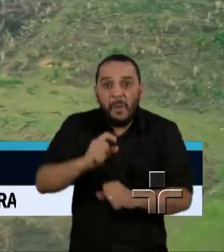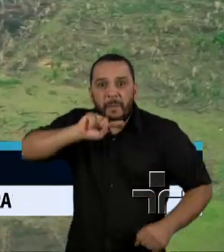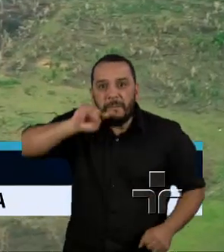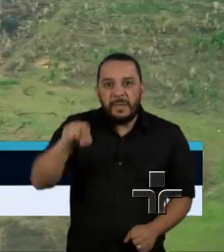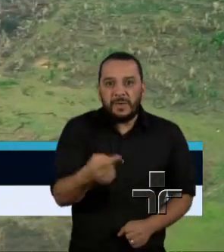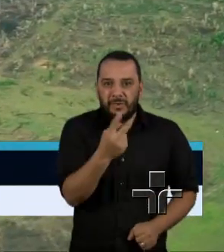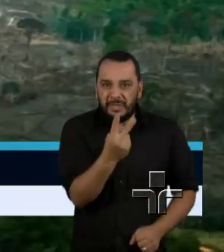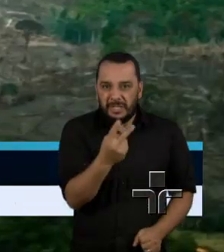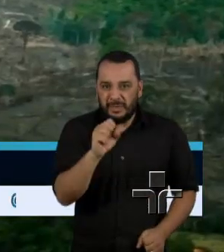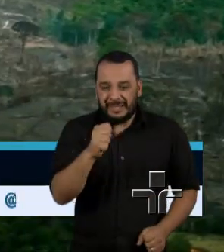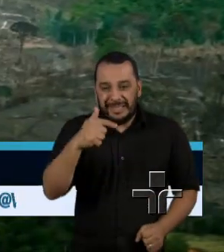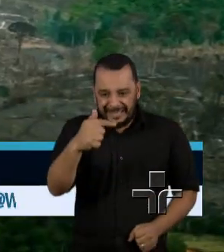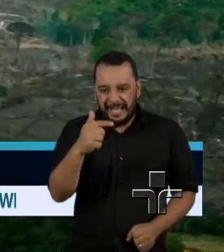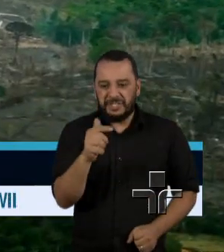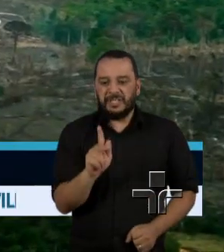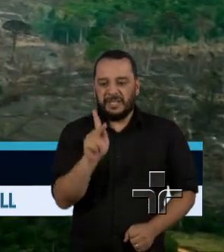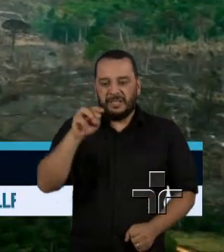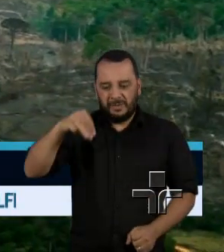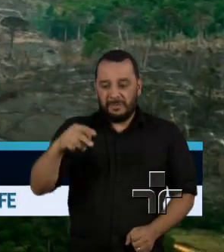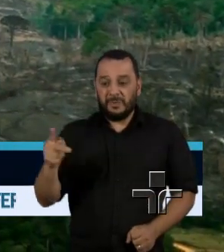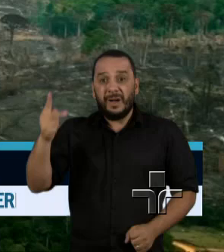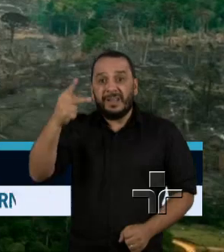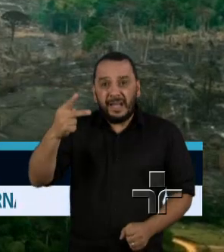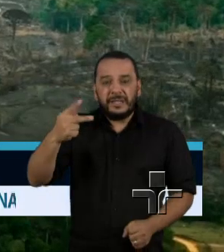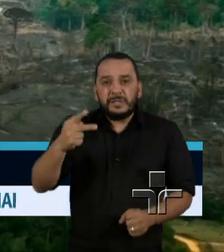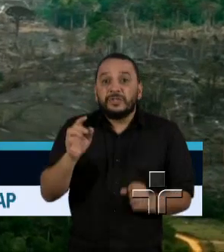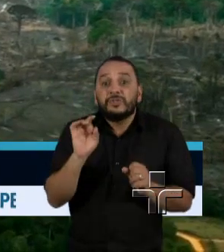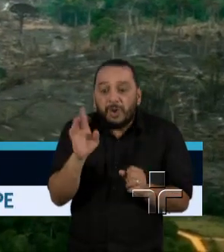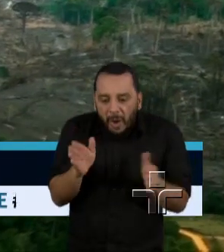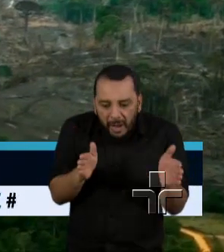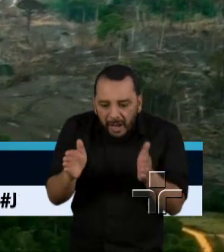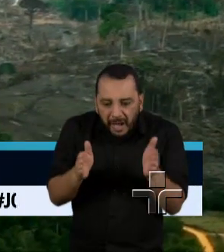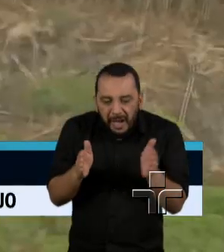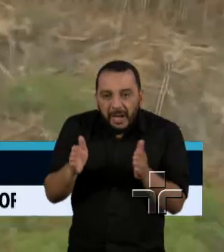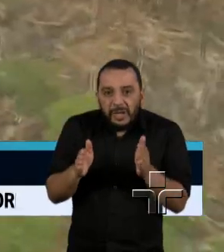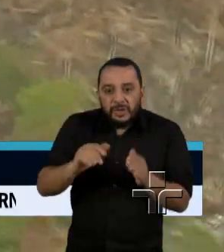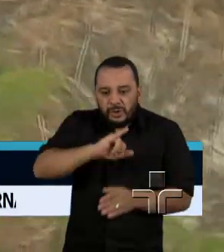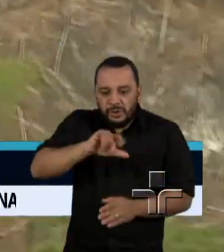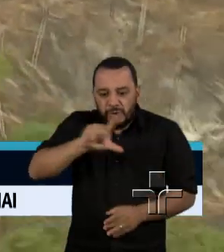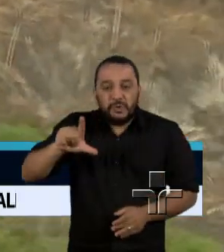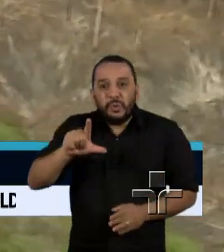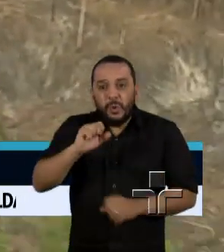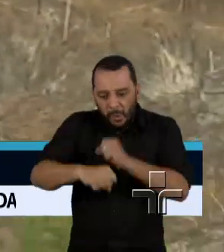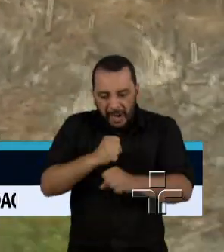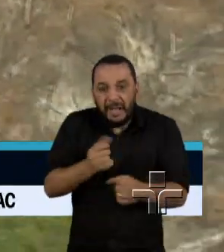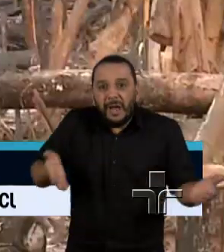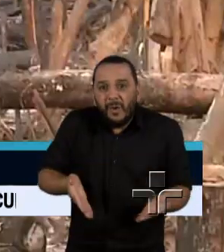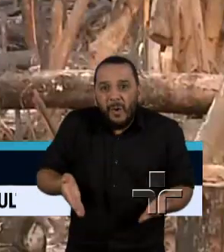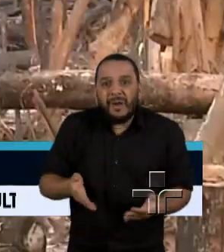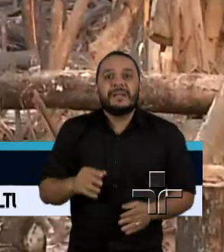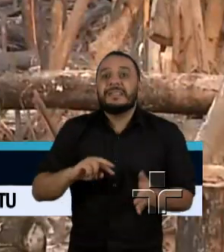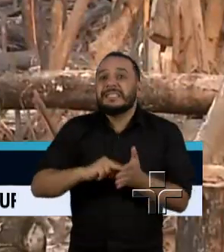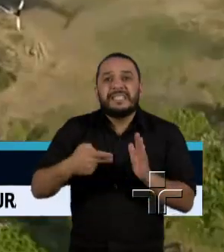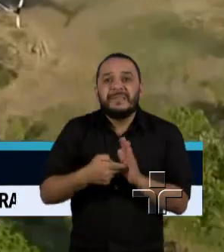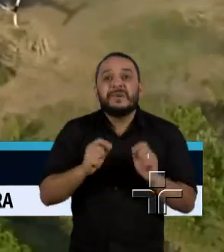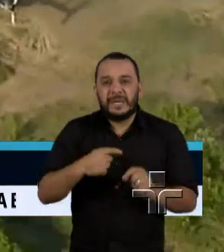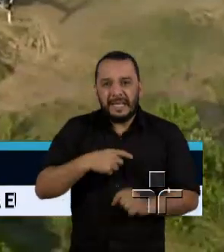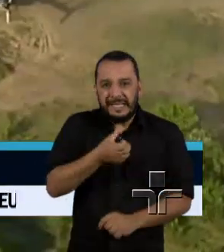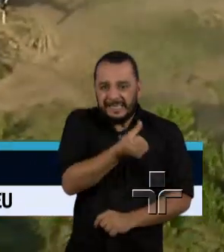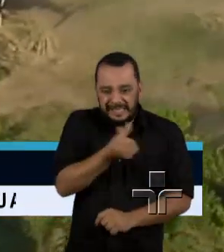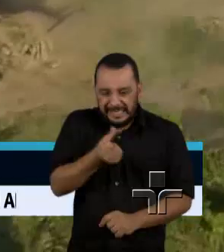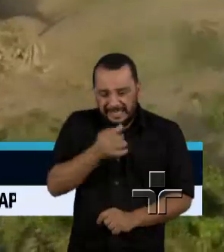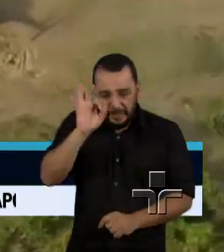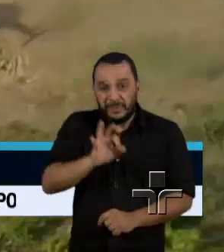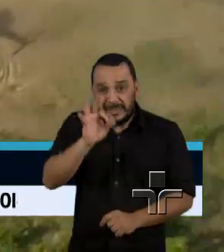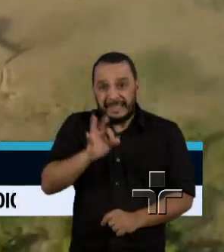quilômetros quadrados foram desmatados apenas em julho deste ano, o que significa 66% a mais do que em julho